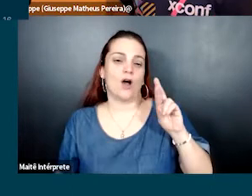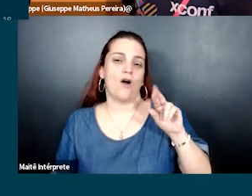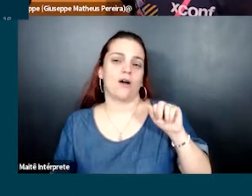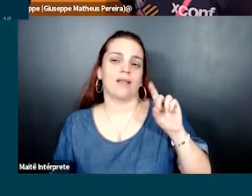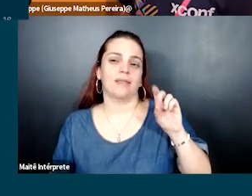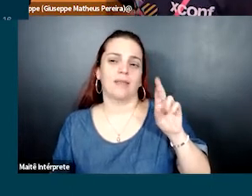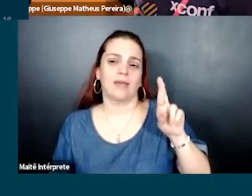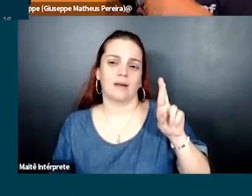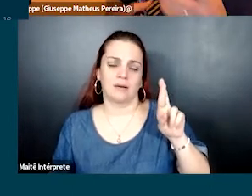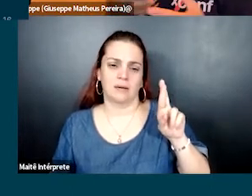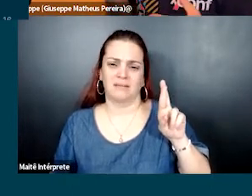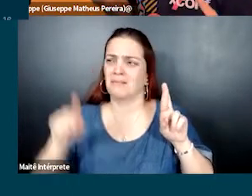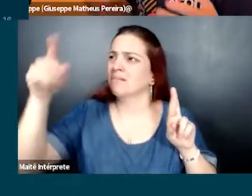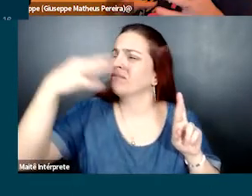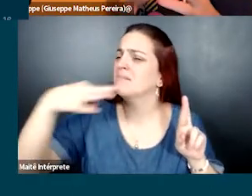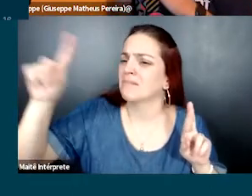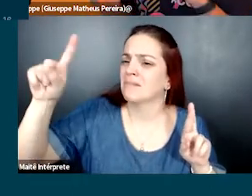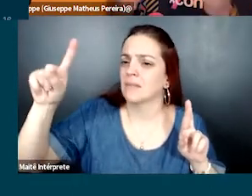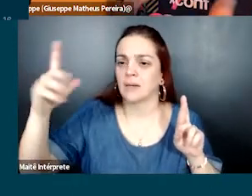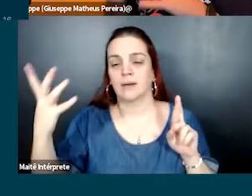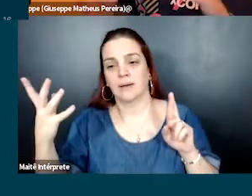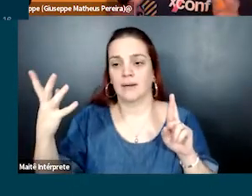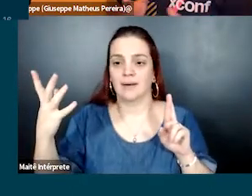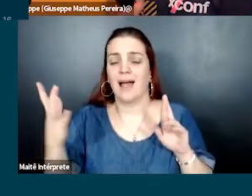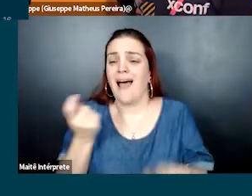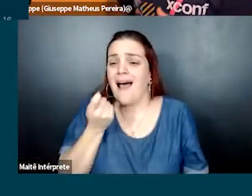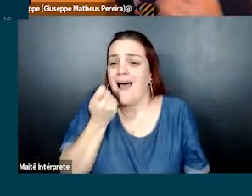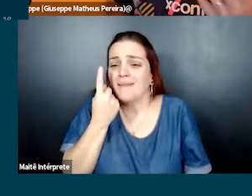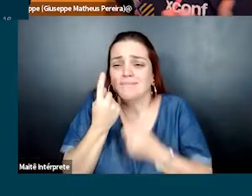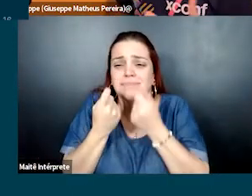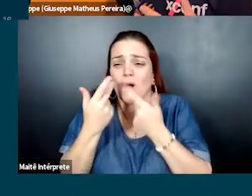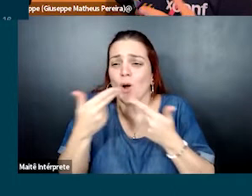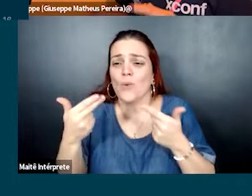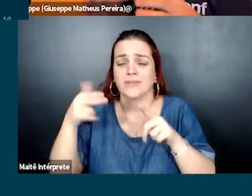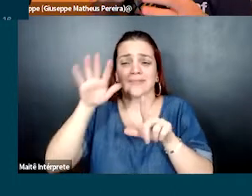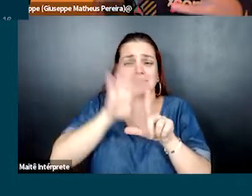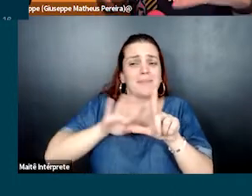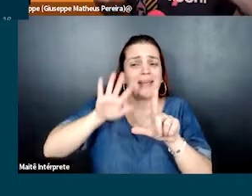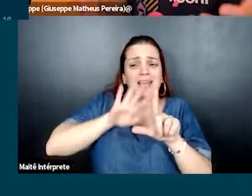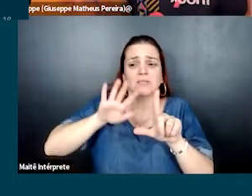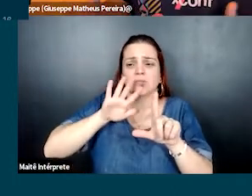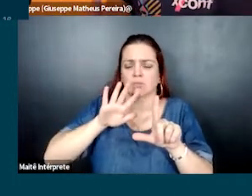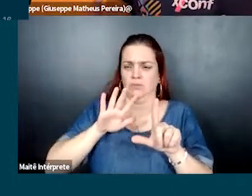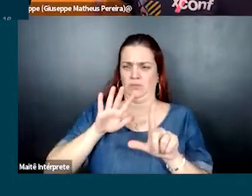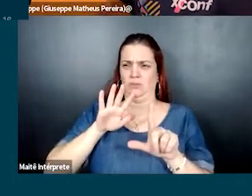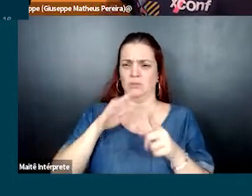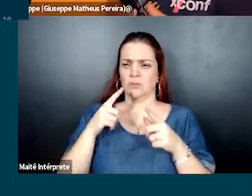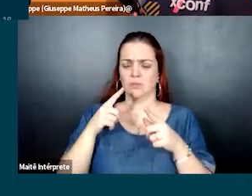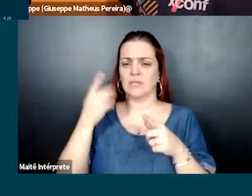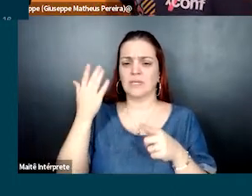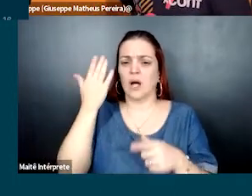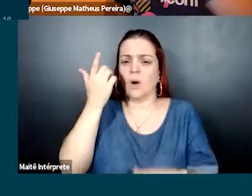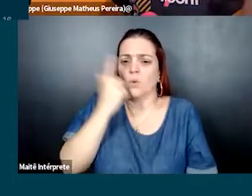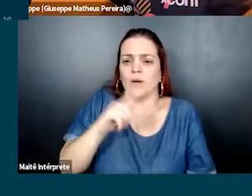conhece pedido. E por aí vai. Existem das mais diversas anomalias de back-ends que não dá para entender o que aquele